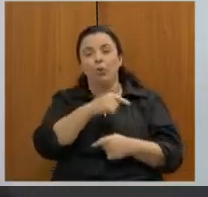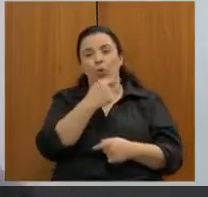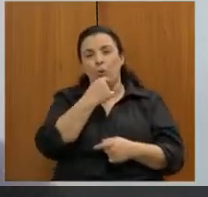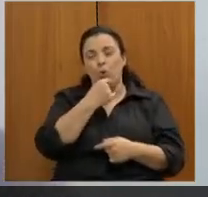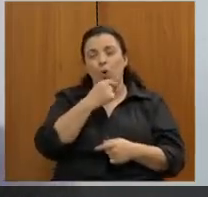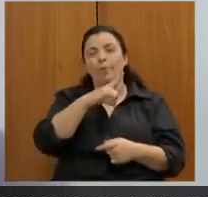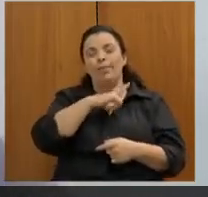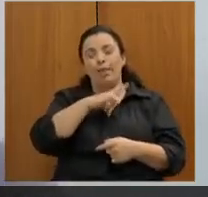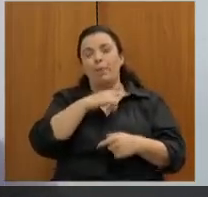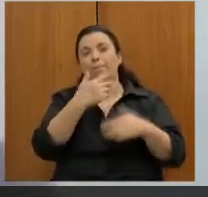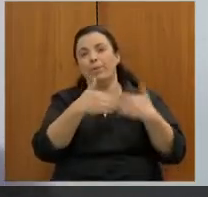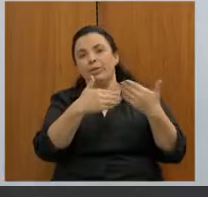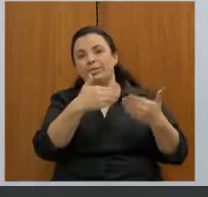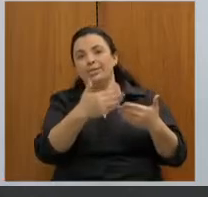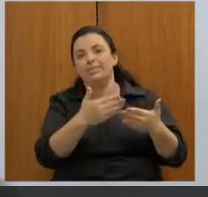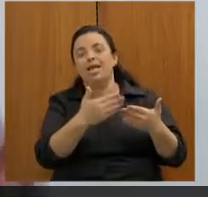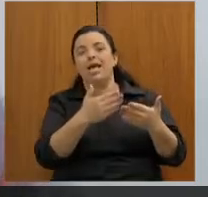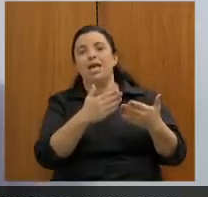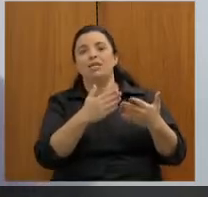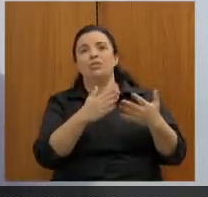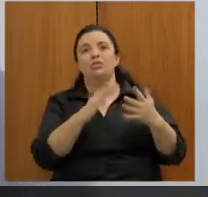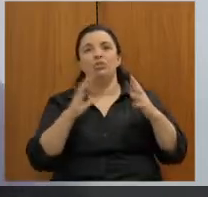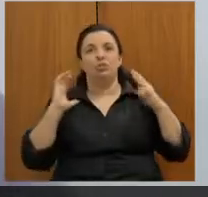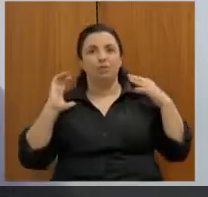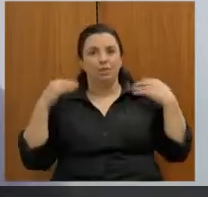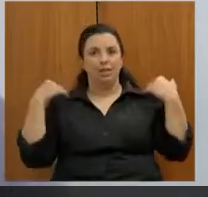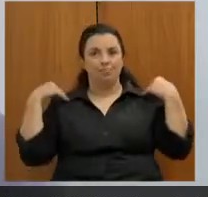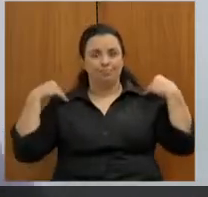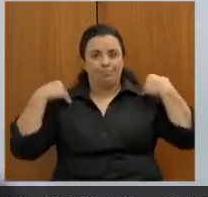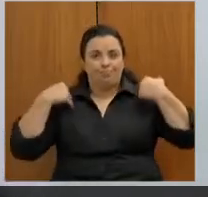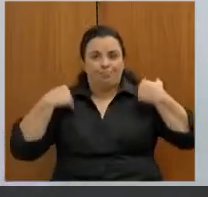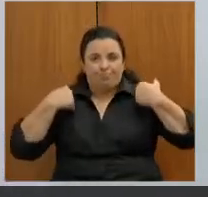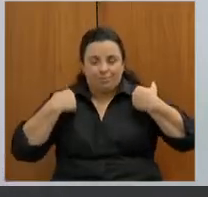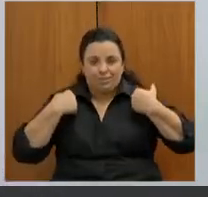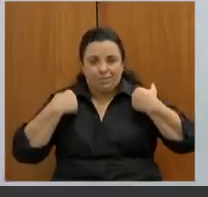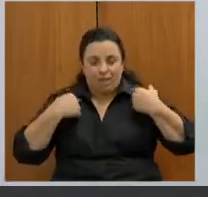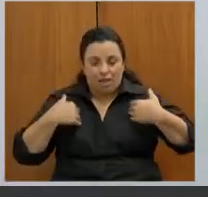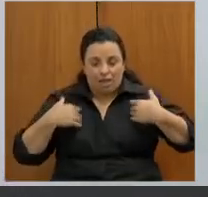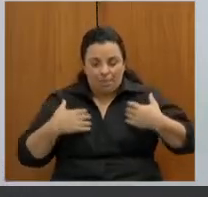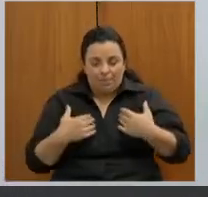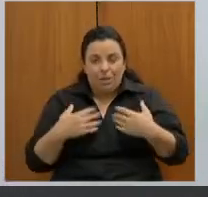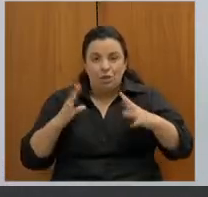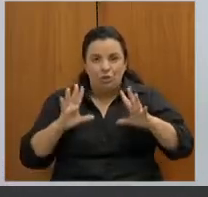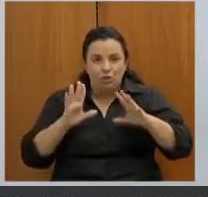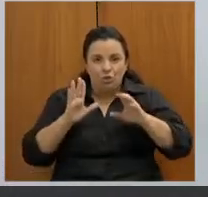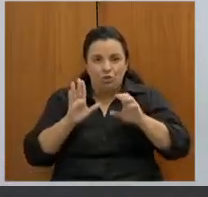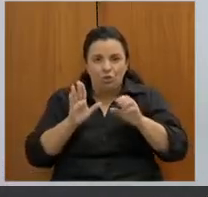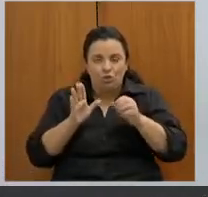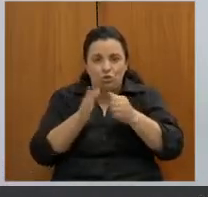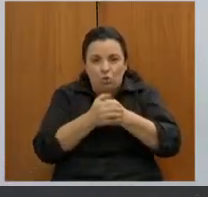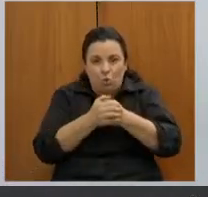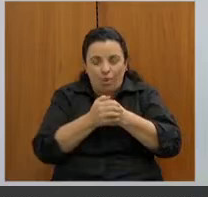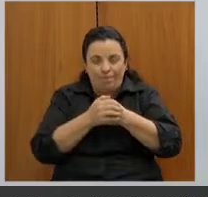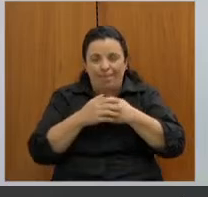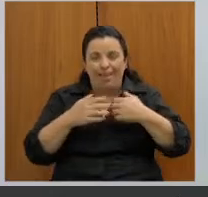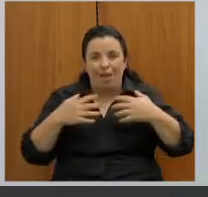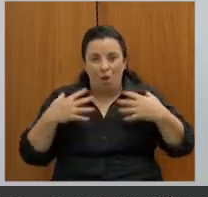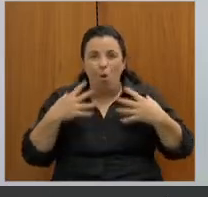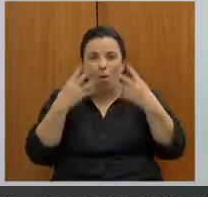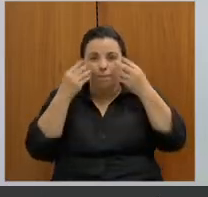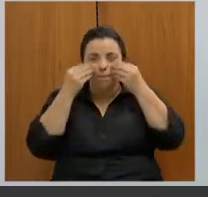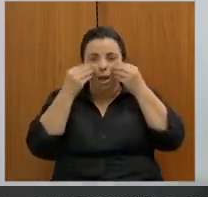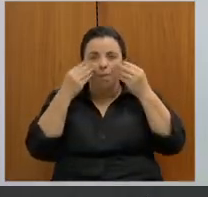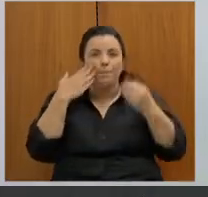processo de sim por Karen né a frente para esconderem né os caracteres sexuais secundários né